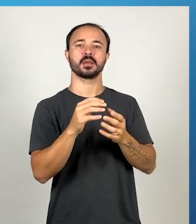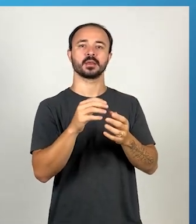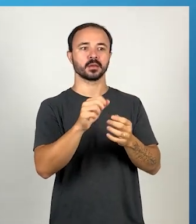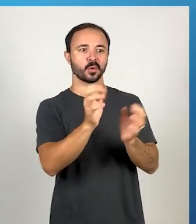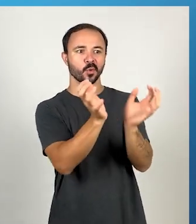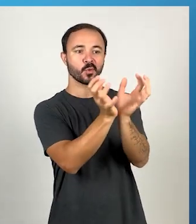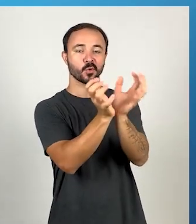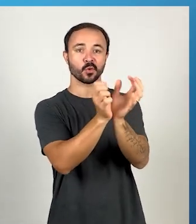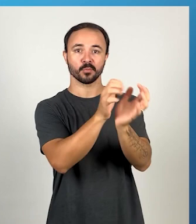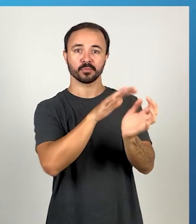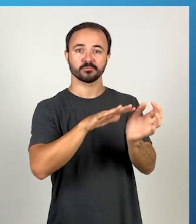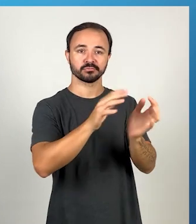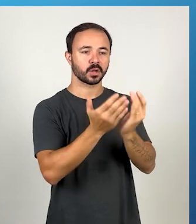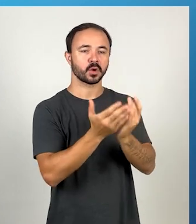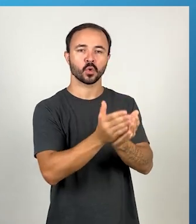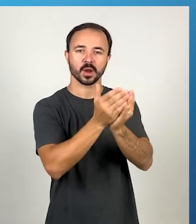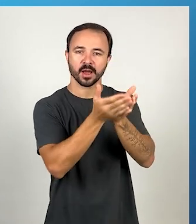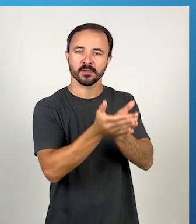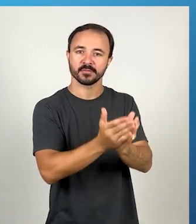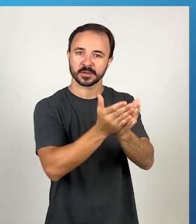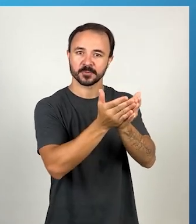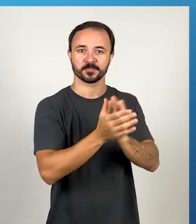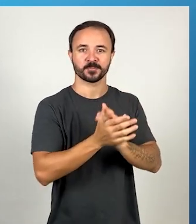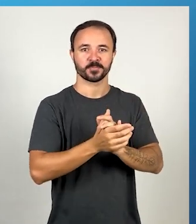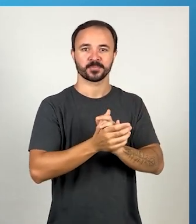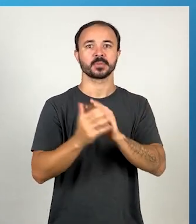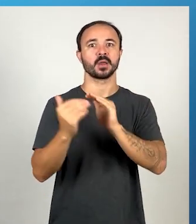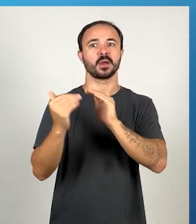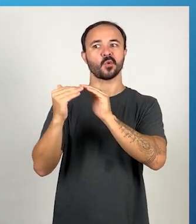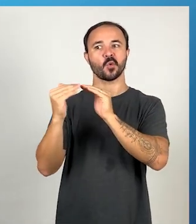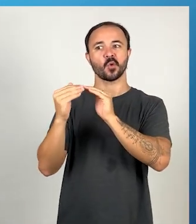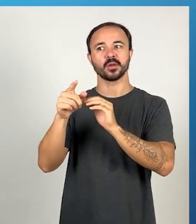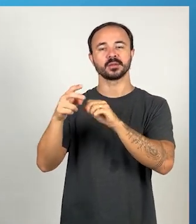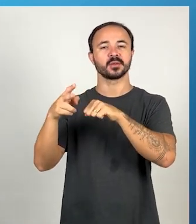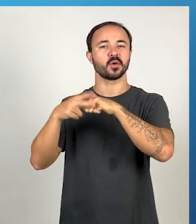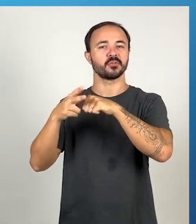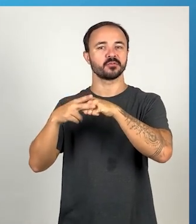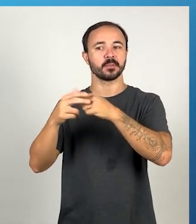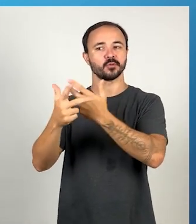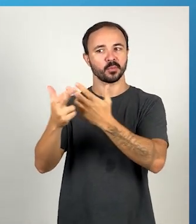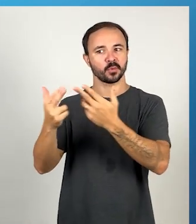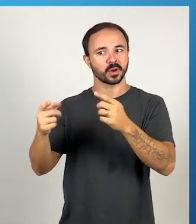coletivo de tripulantes e o verbo concorda com esse sentido plural.